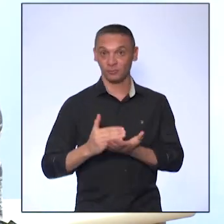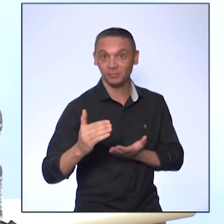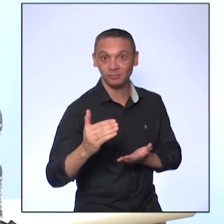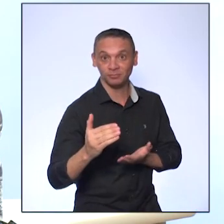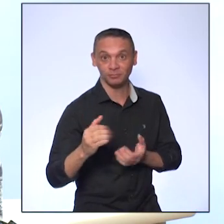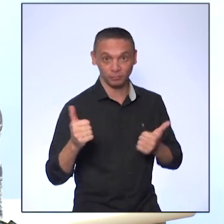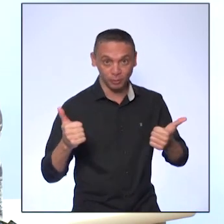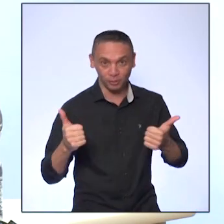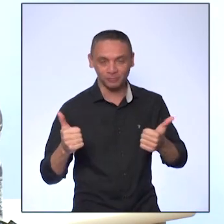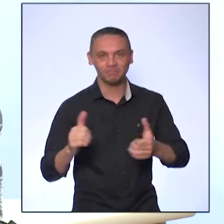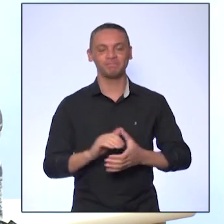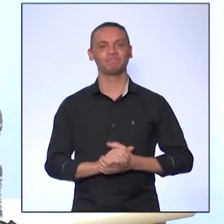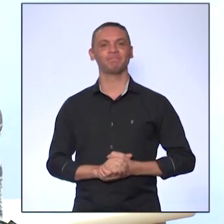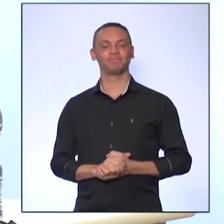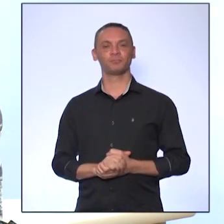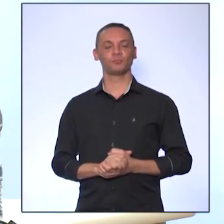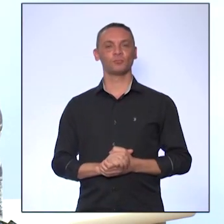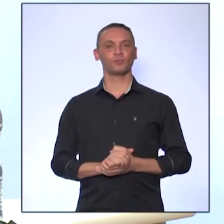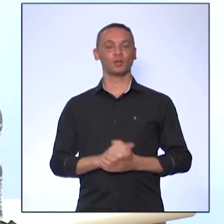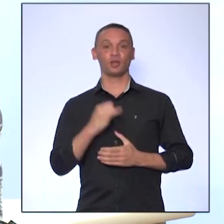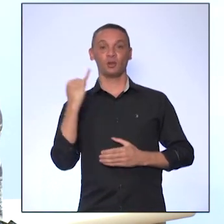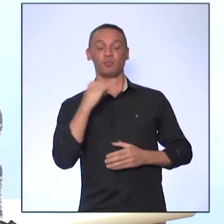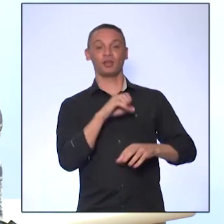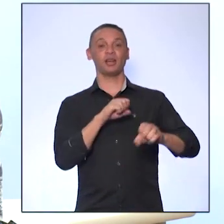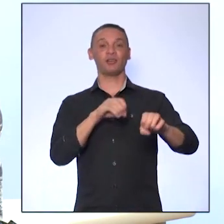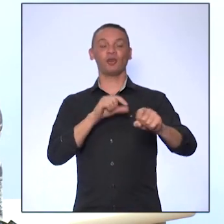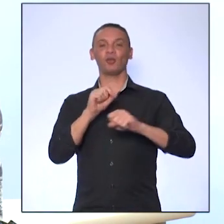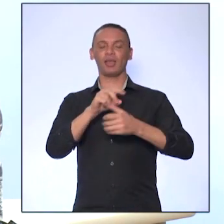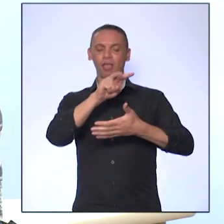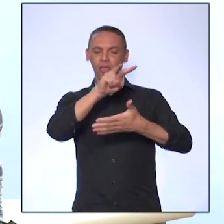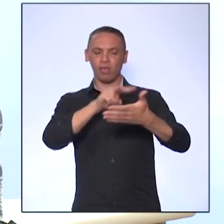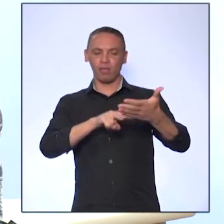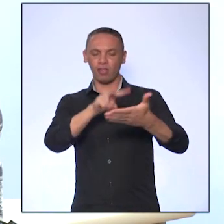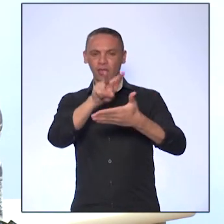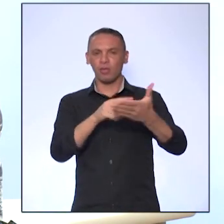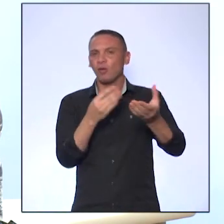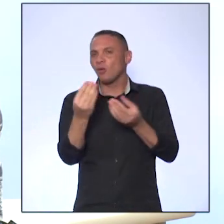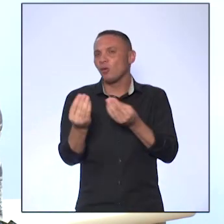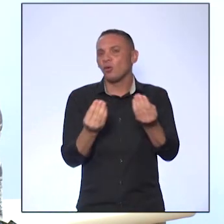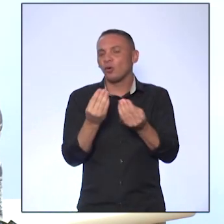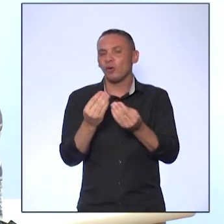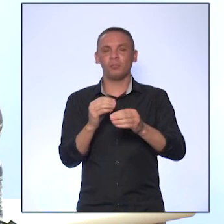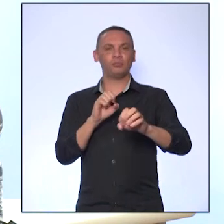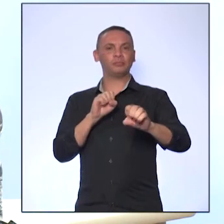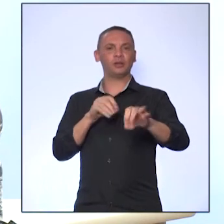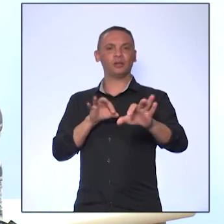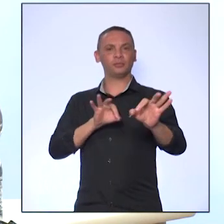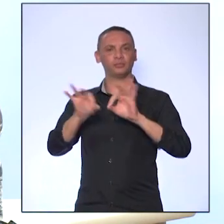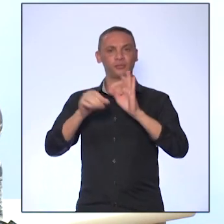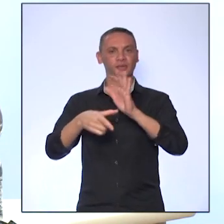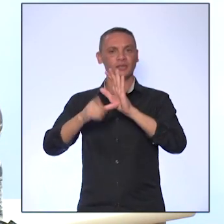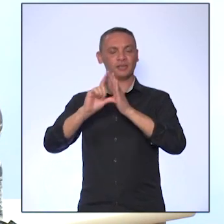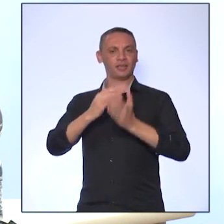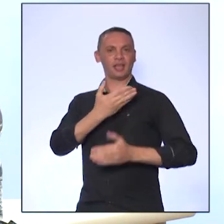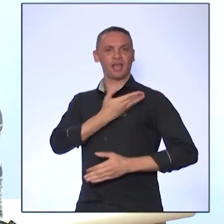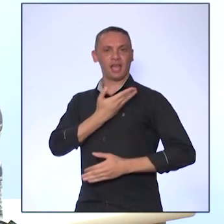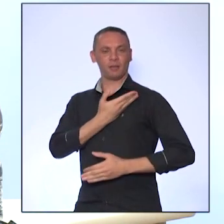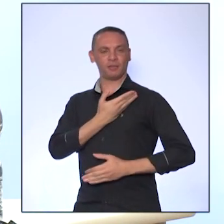Prontos? O foco da aula será as estratégias de leitura. Essa aula foi preparada pelo meu